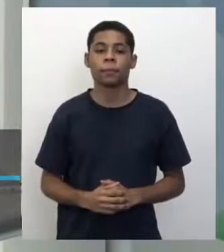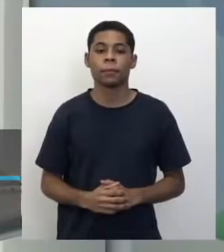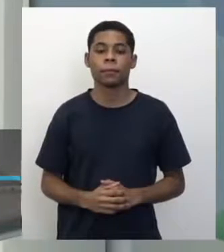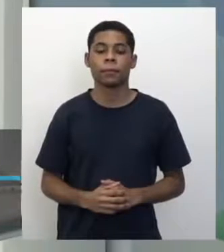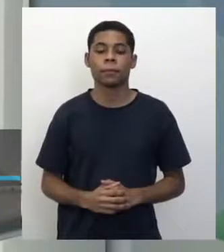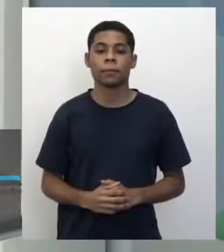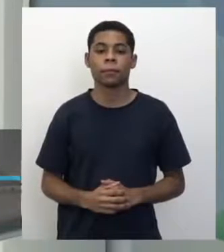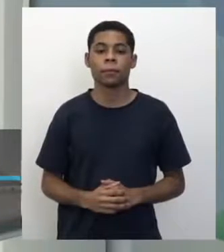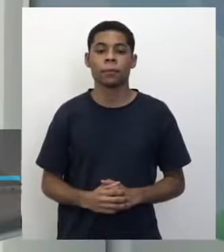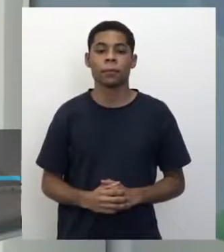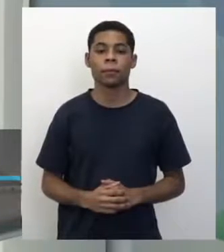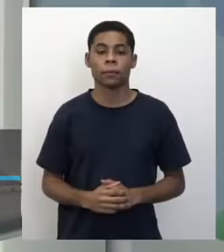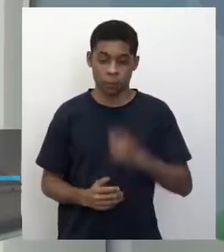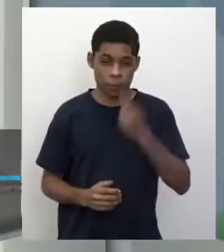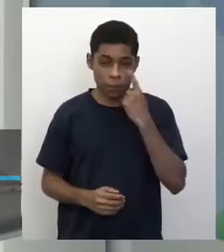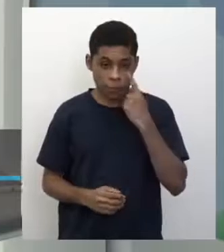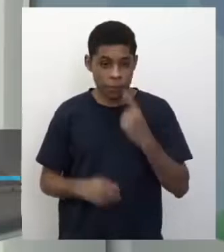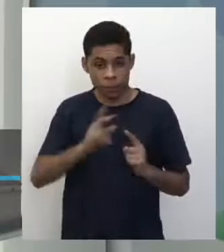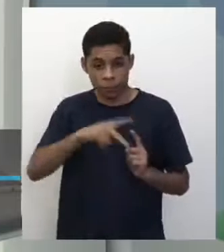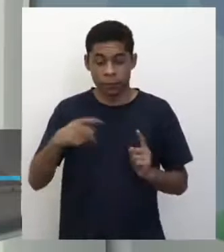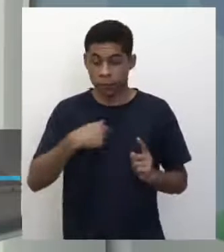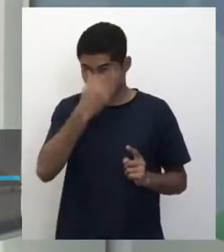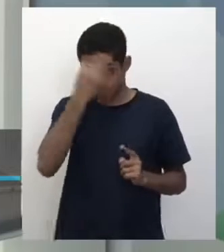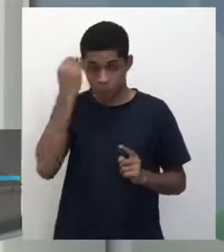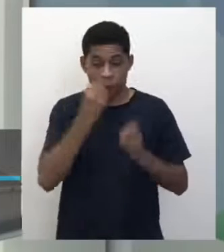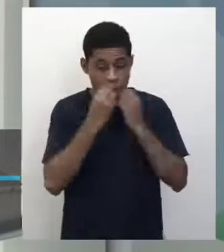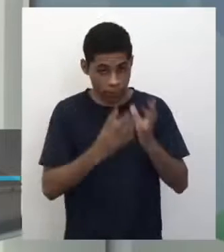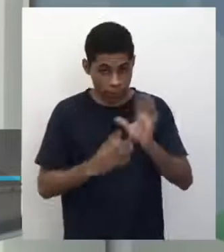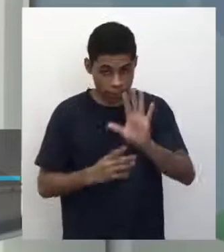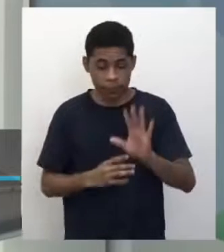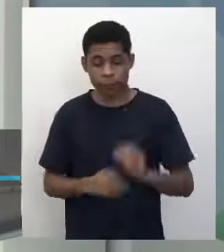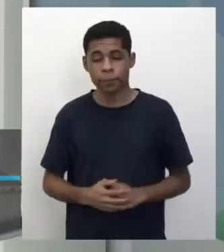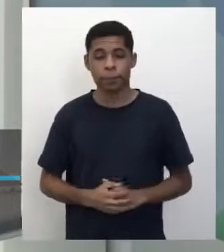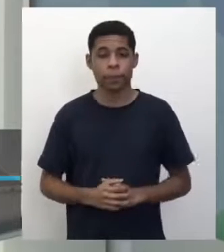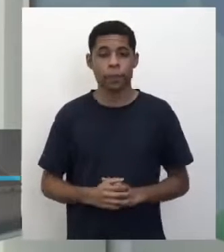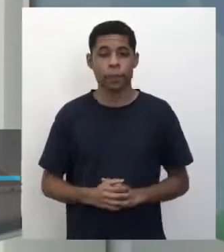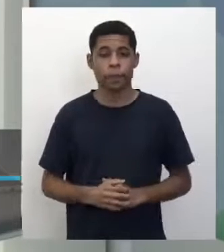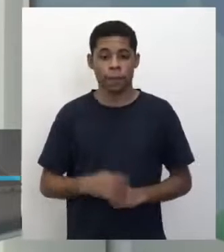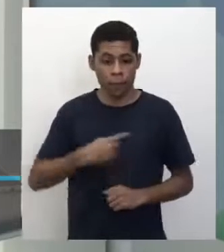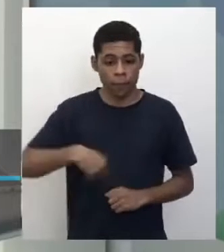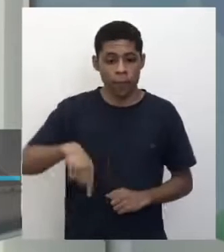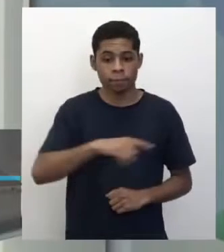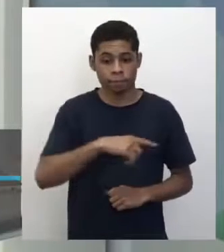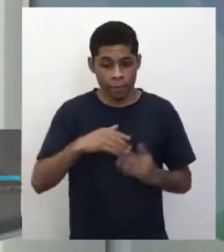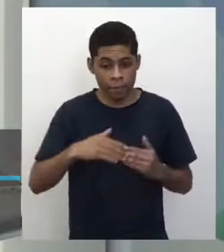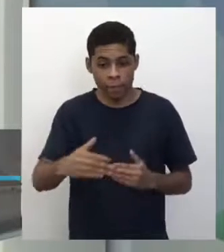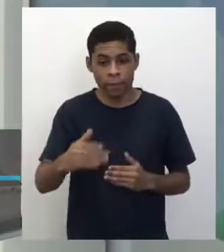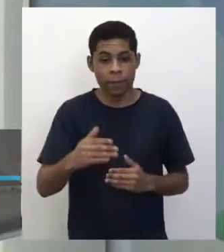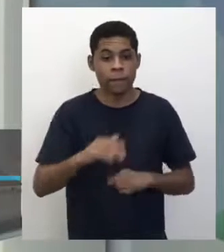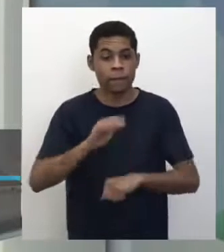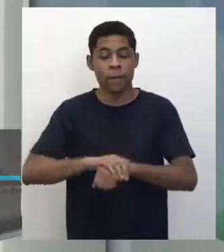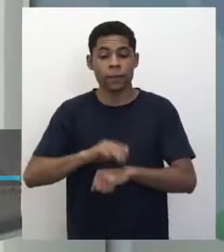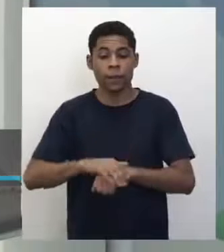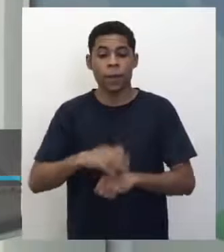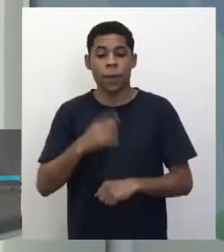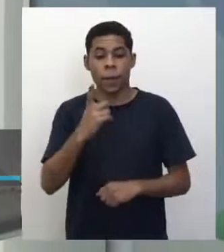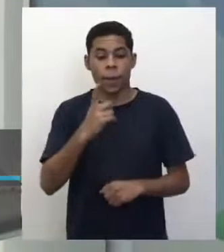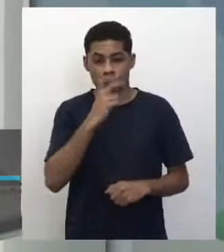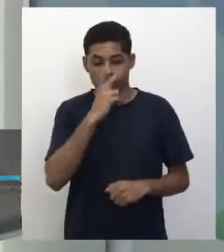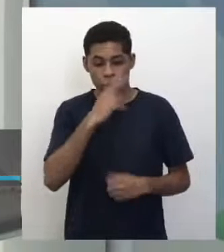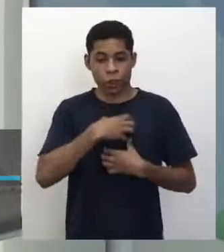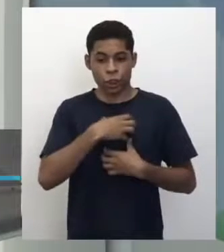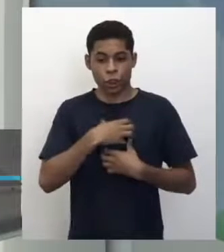Pois é, olha só, professor, eu esqueci de te contar que nós vamos fazer um processo